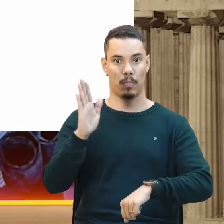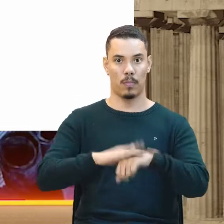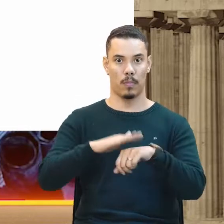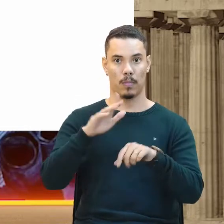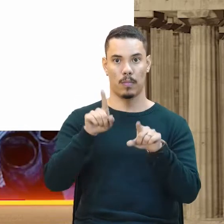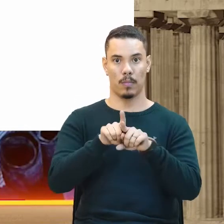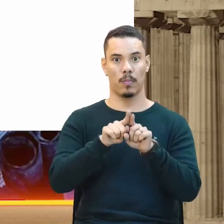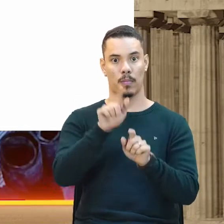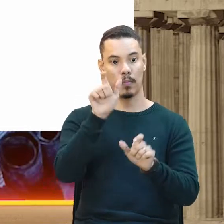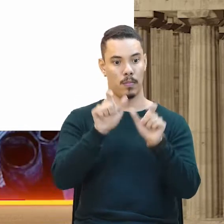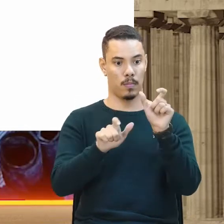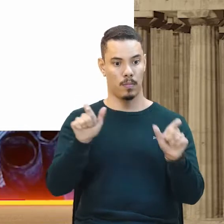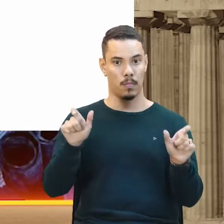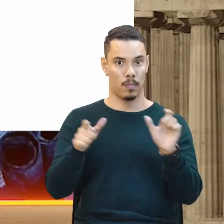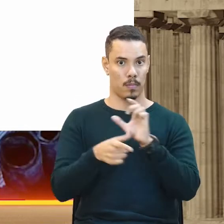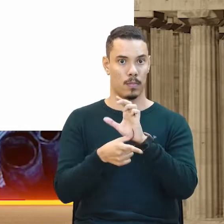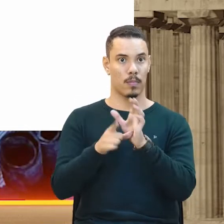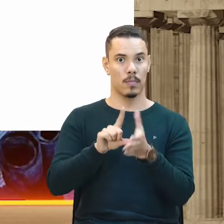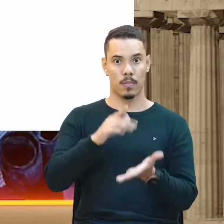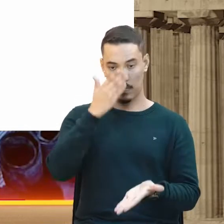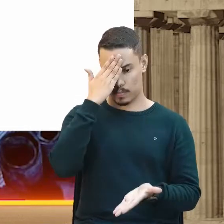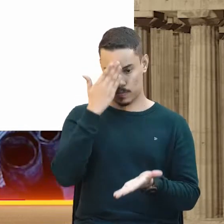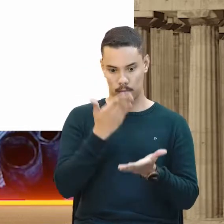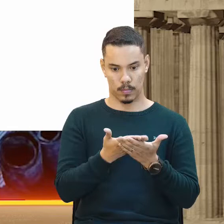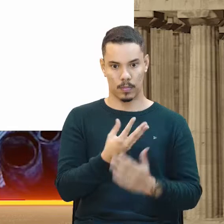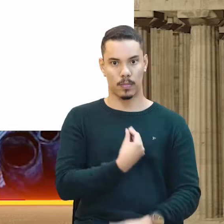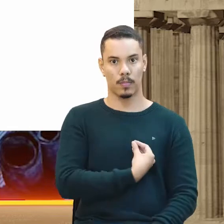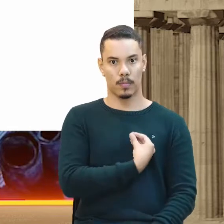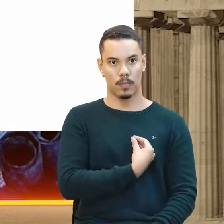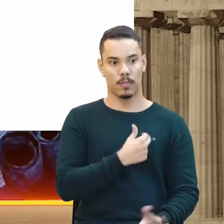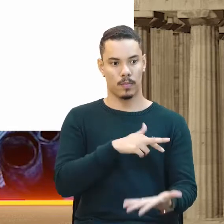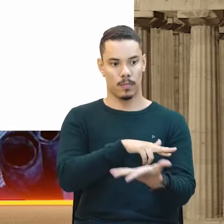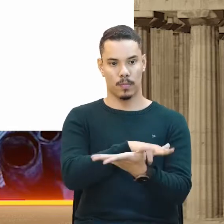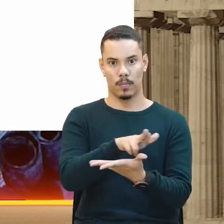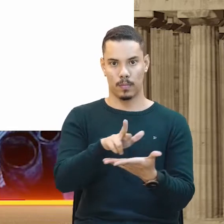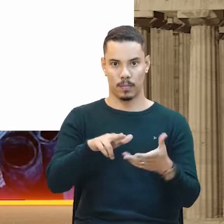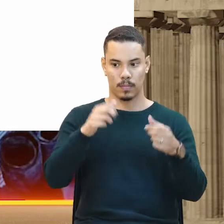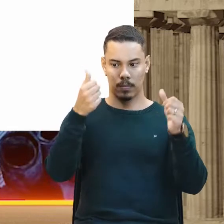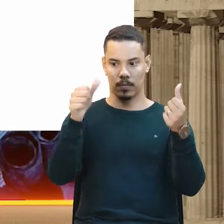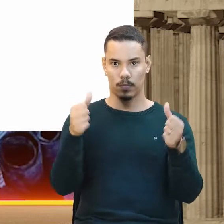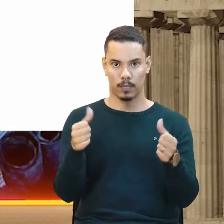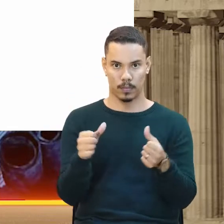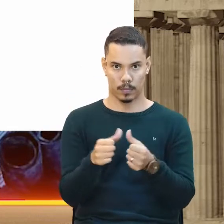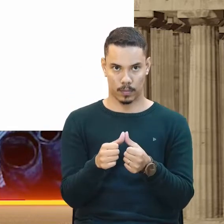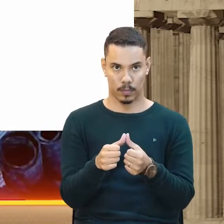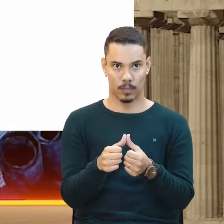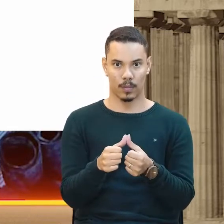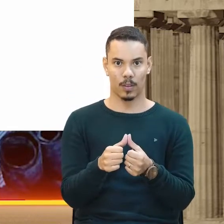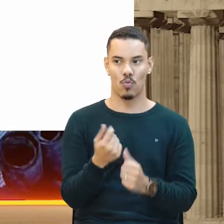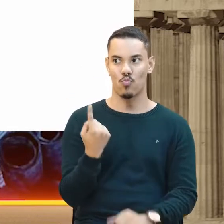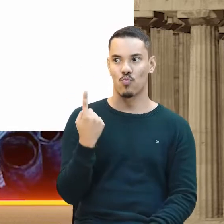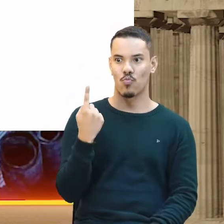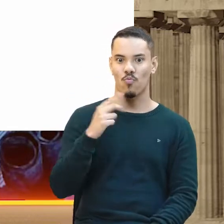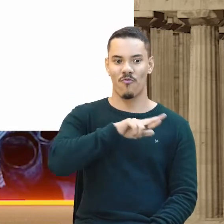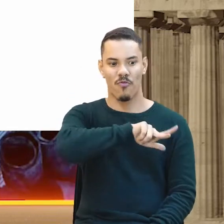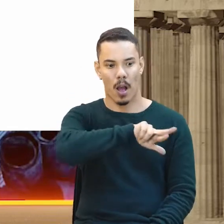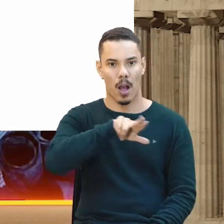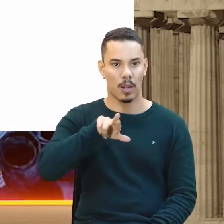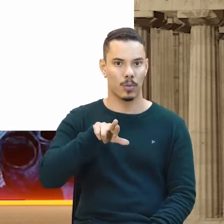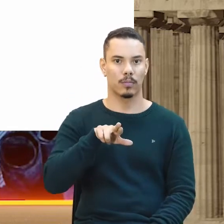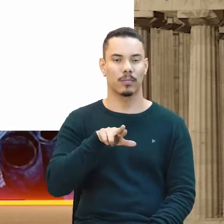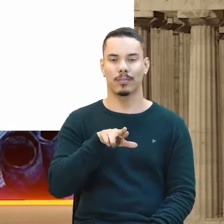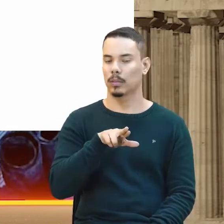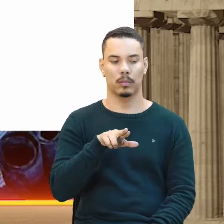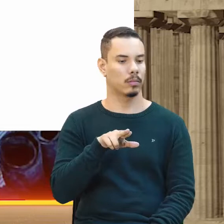pessoas que antes acreditavam na existência de vários deuses, que eram politeístas, elas começam a